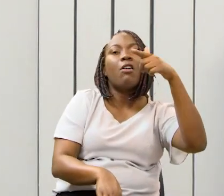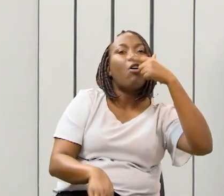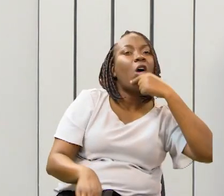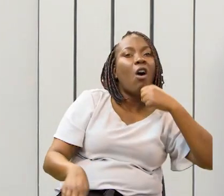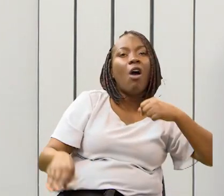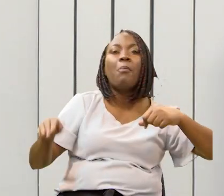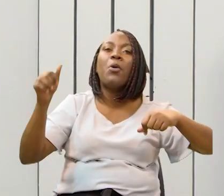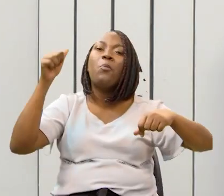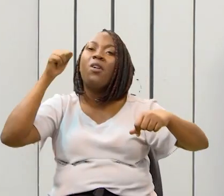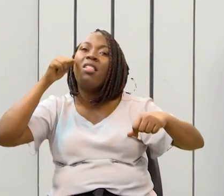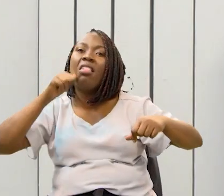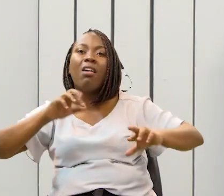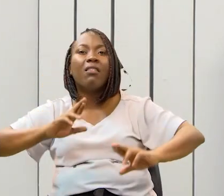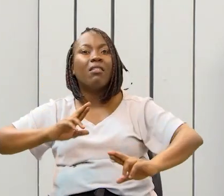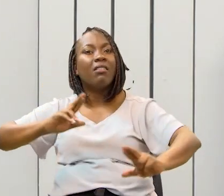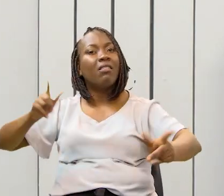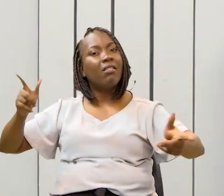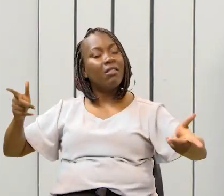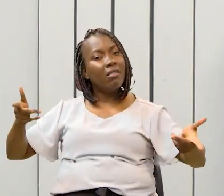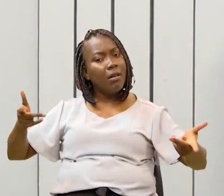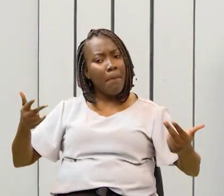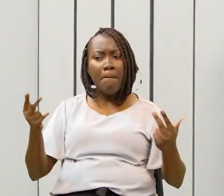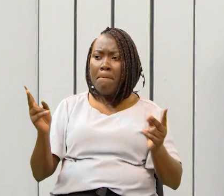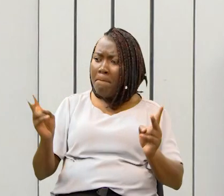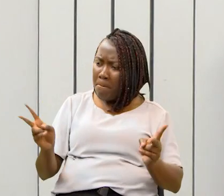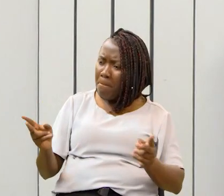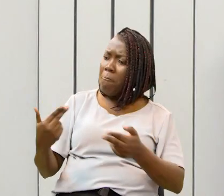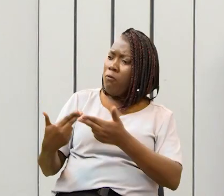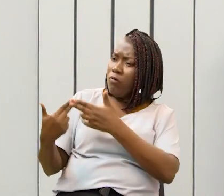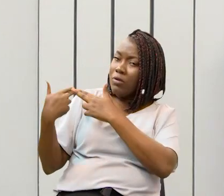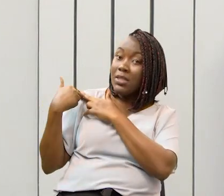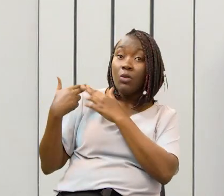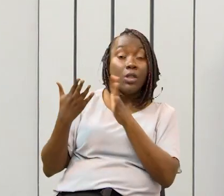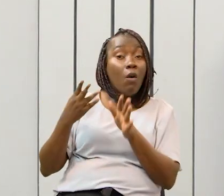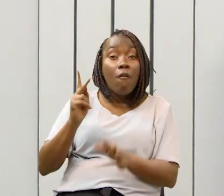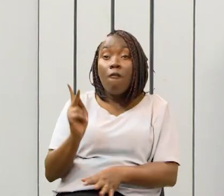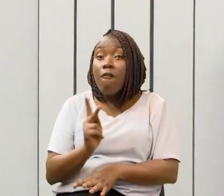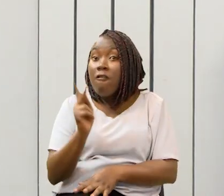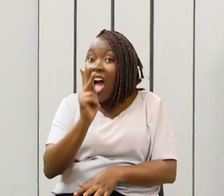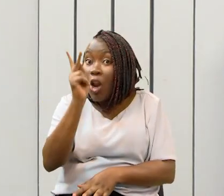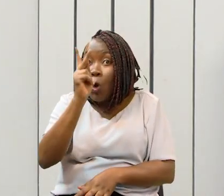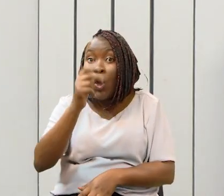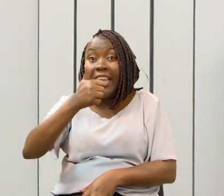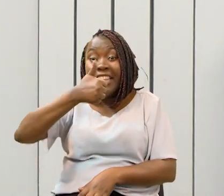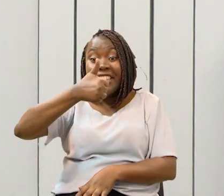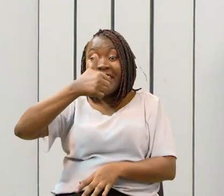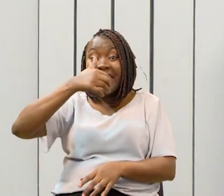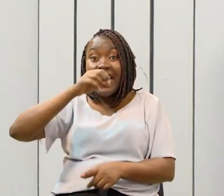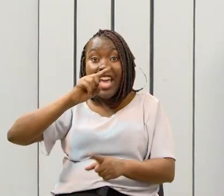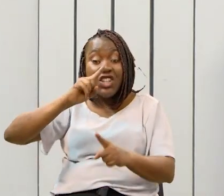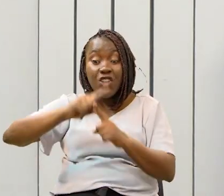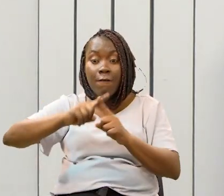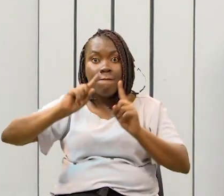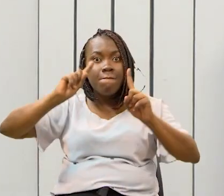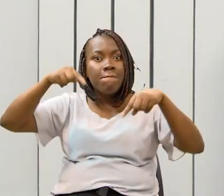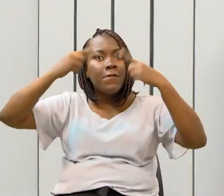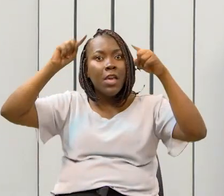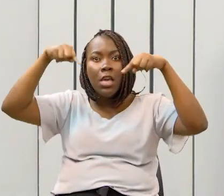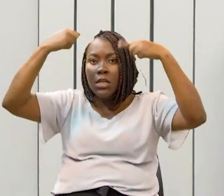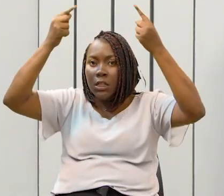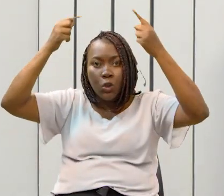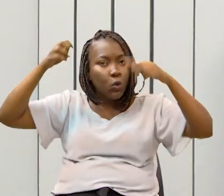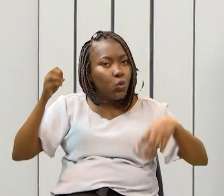e mulheres que desempenham a mesma função. Então, a partir de agora, o valor será 10 vezes o novo